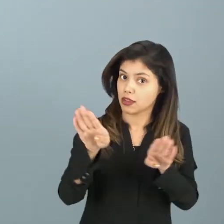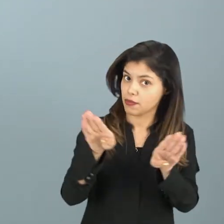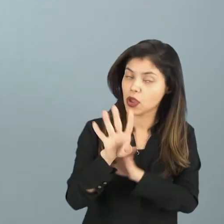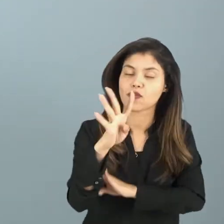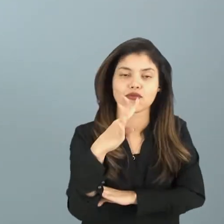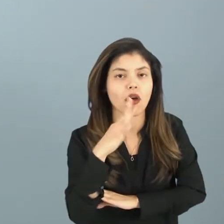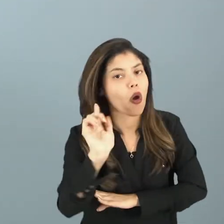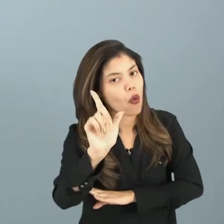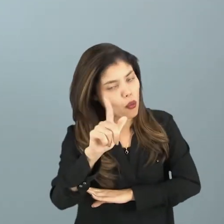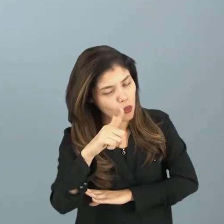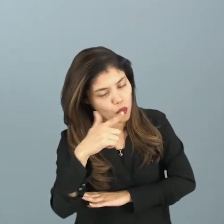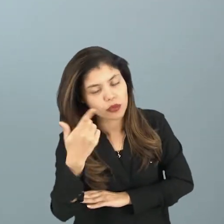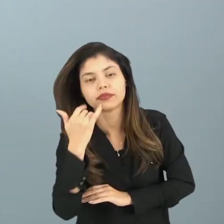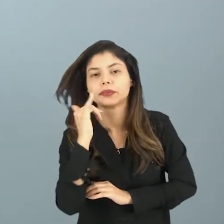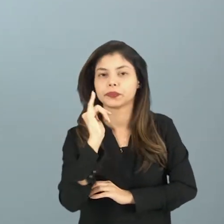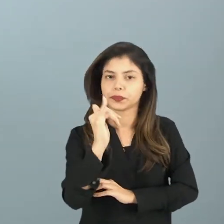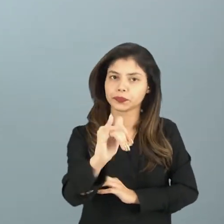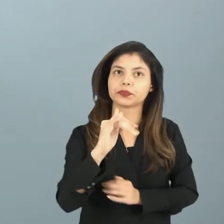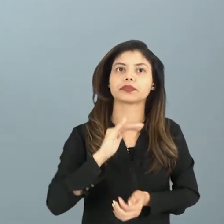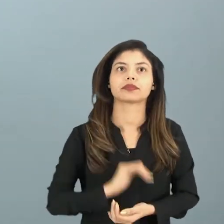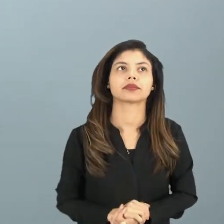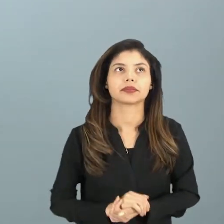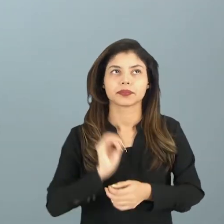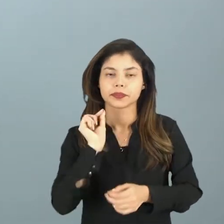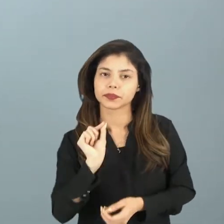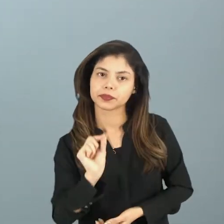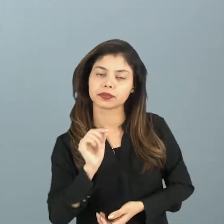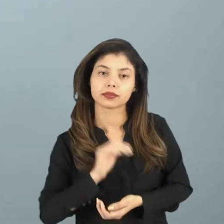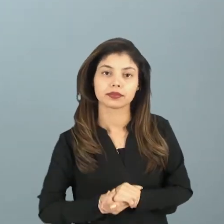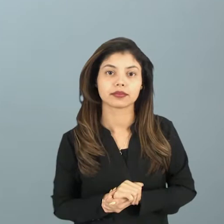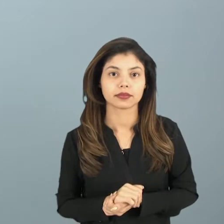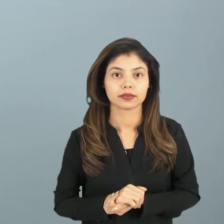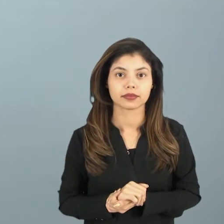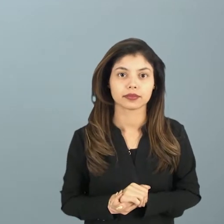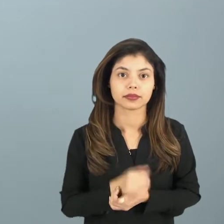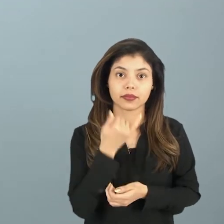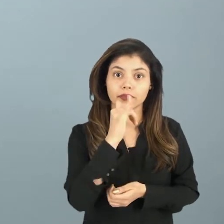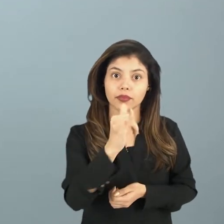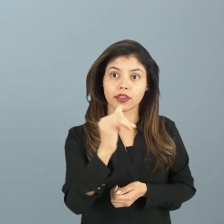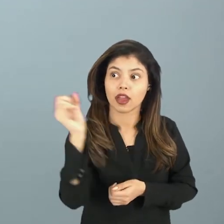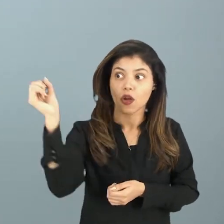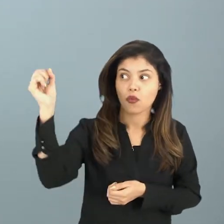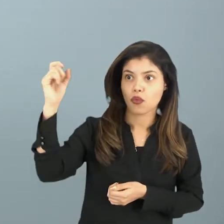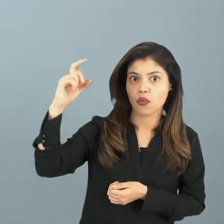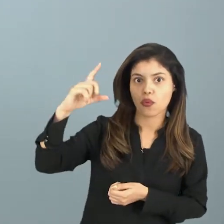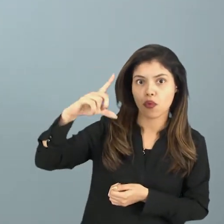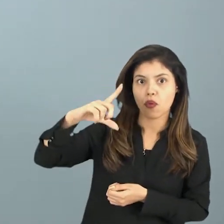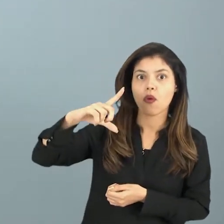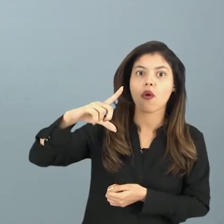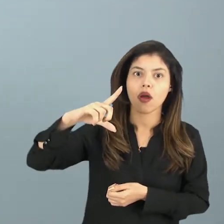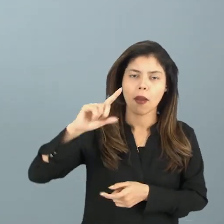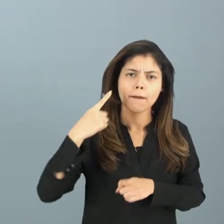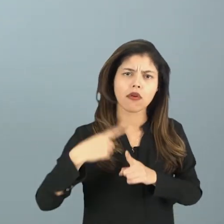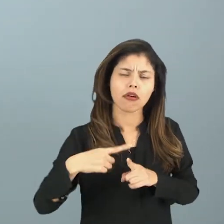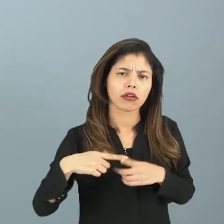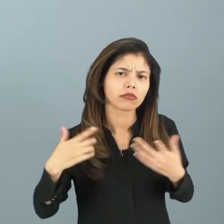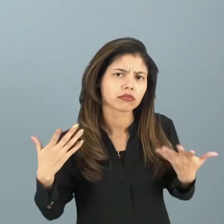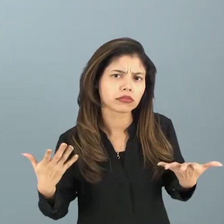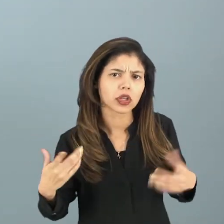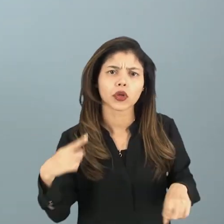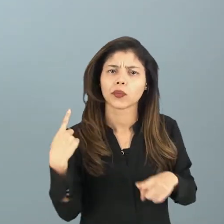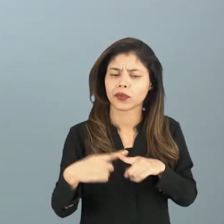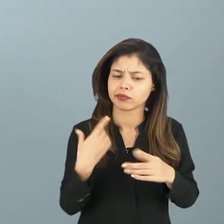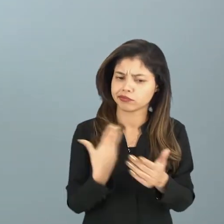conhecer outro tipo de energia, que é a energia que vem do Sol. Por quê? Porque nós